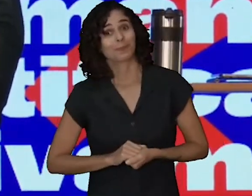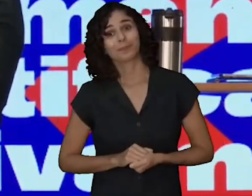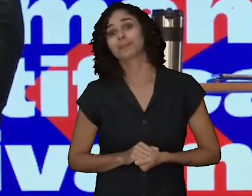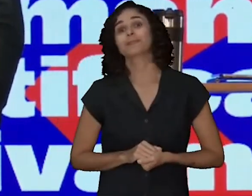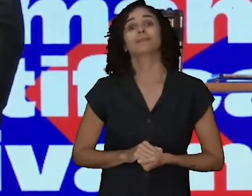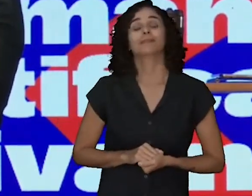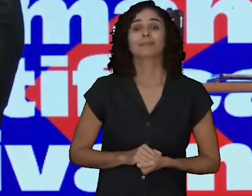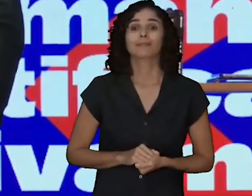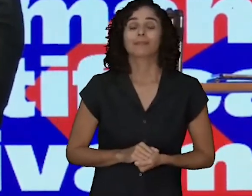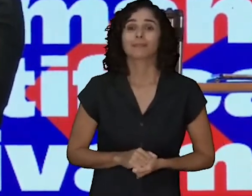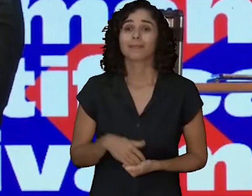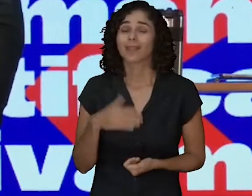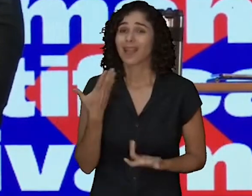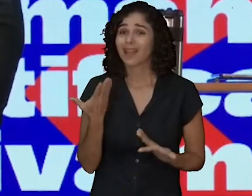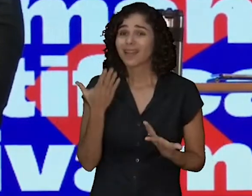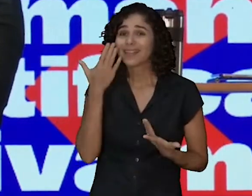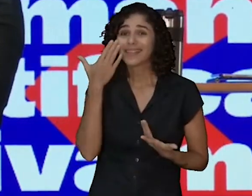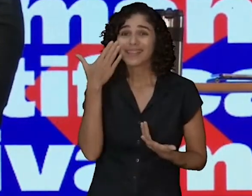Mas sabe qual foi a